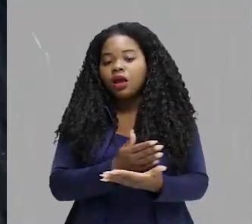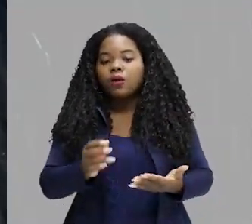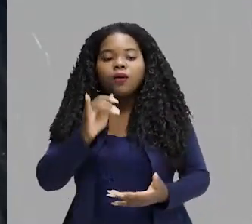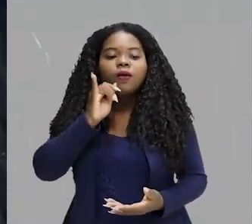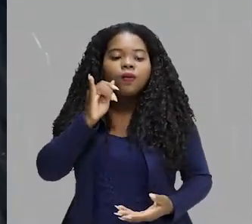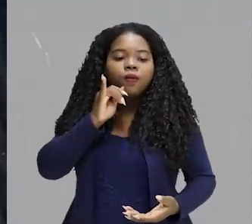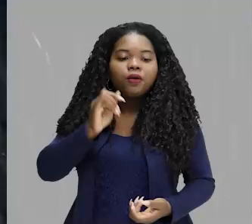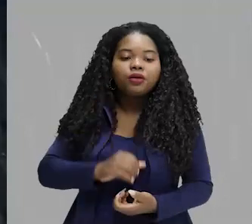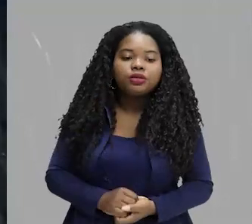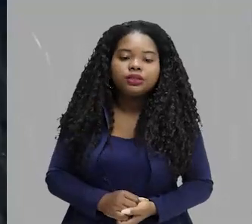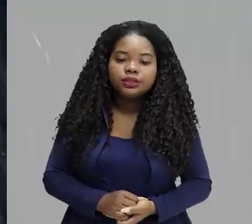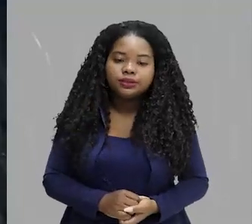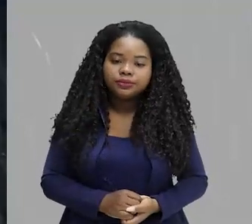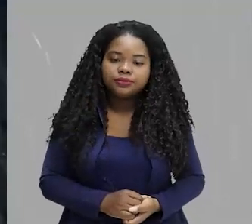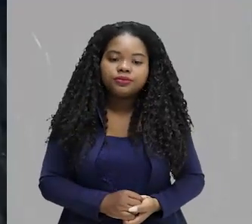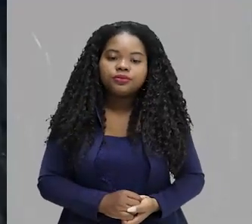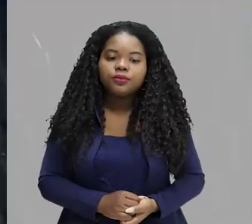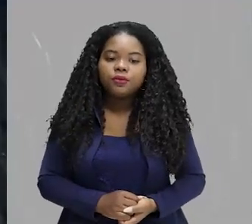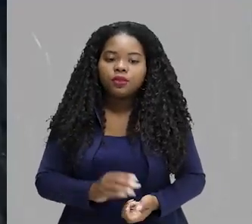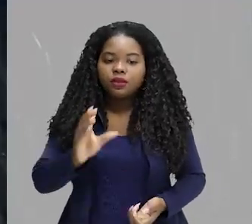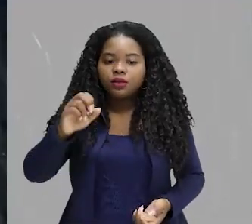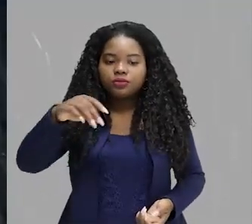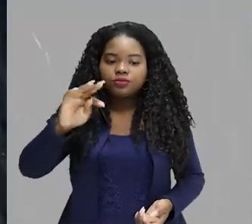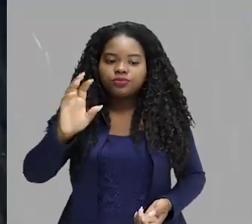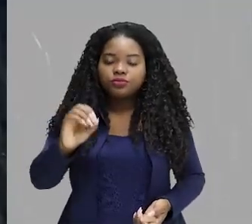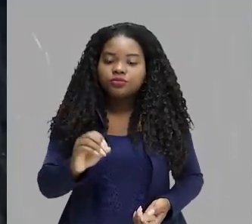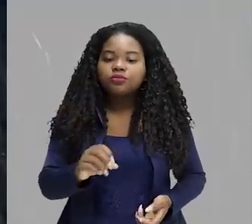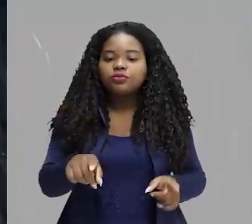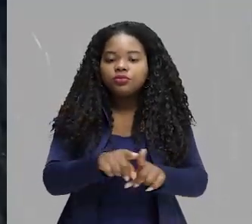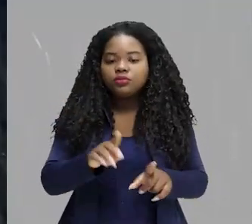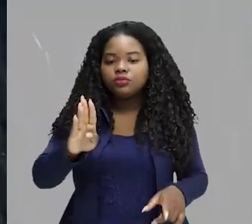exemplos de poemas narrativos são os contos,